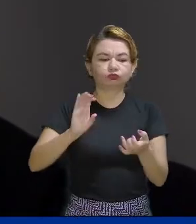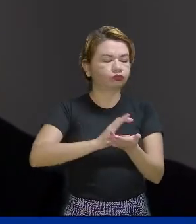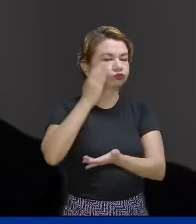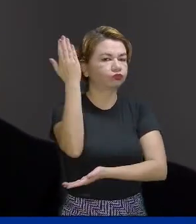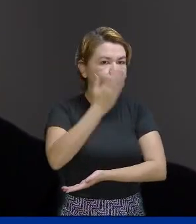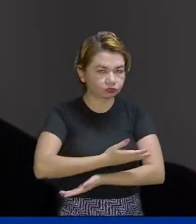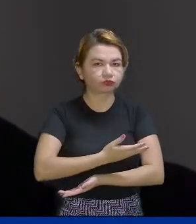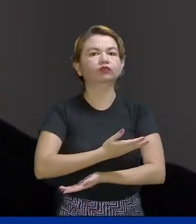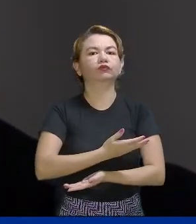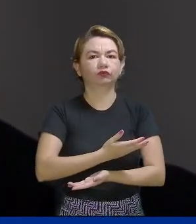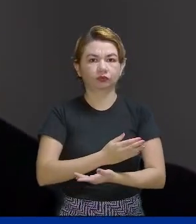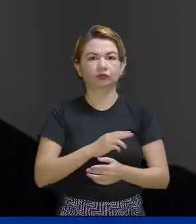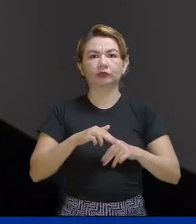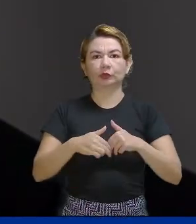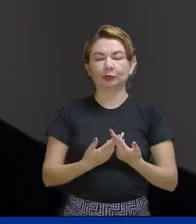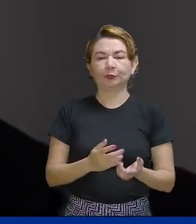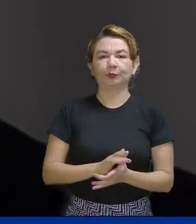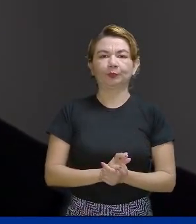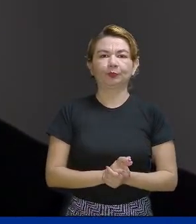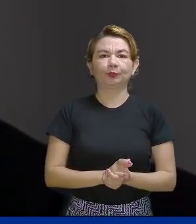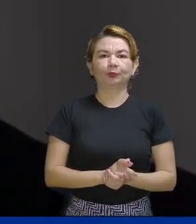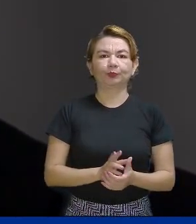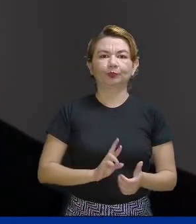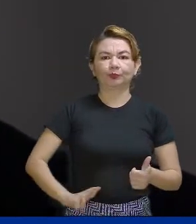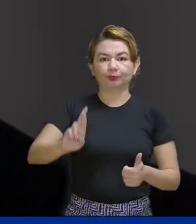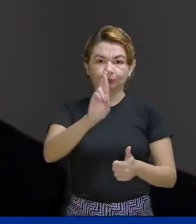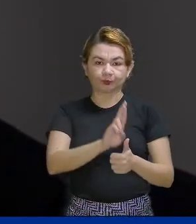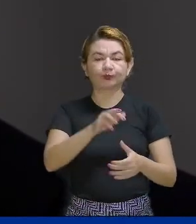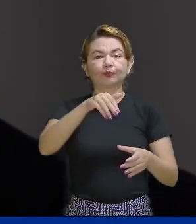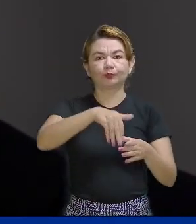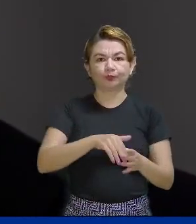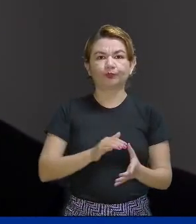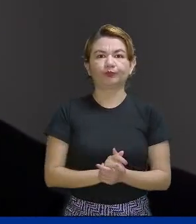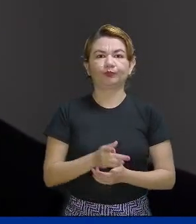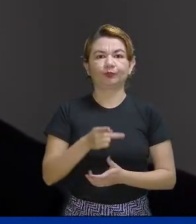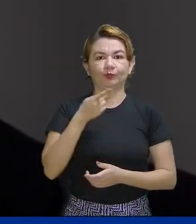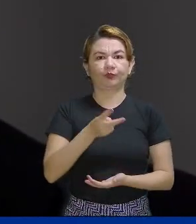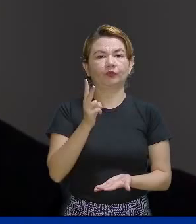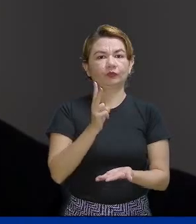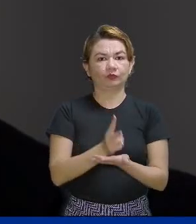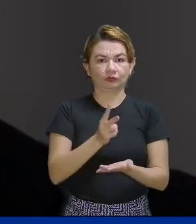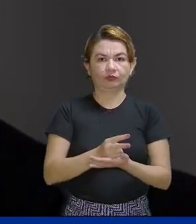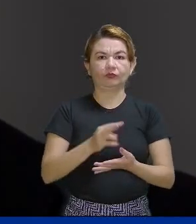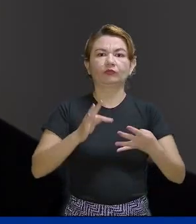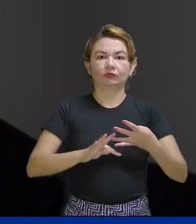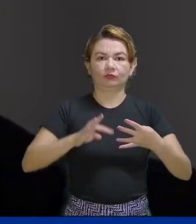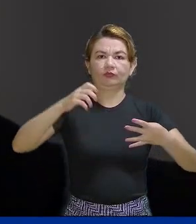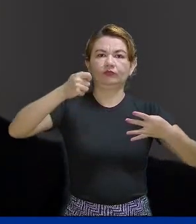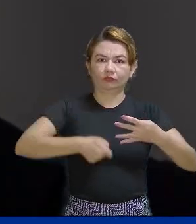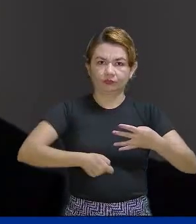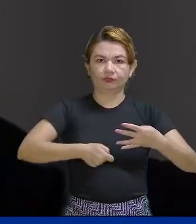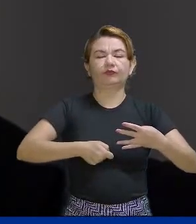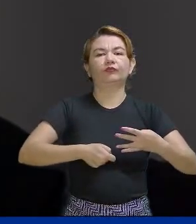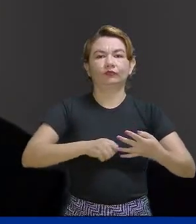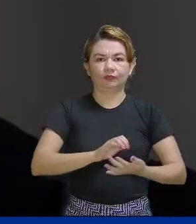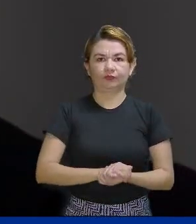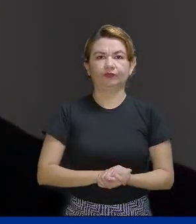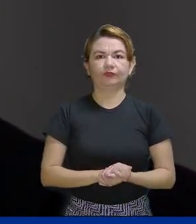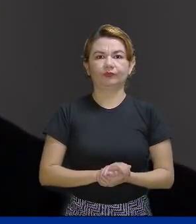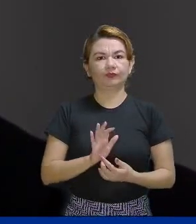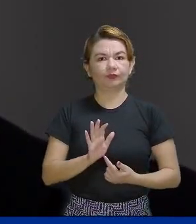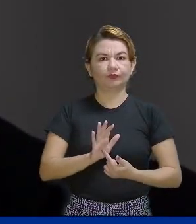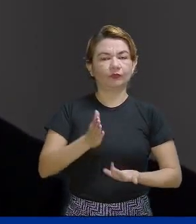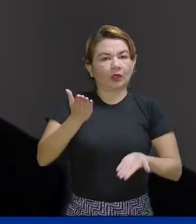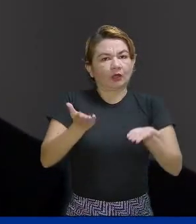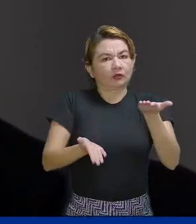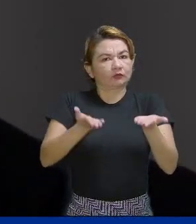Na tela, Para se cantilho superior, manifestar, logo a do TRAP, Procuradoria direito Regional inferior, Eleitoral janela de opinou Libras com pela intérprete. manutenção da sentença recorrida, destacando a